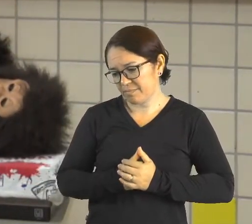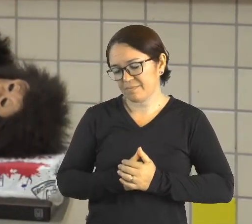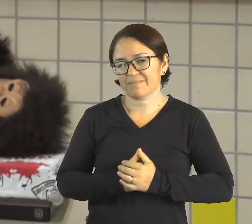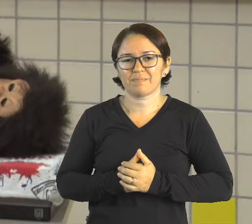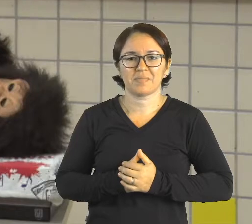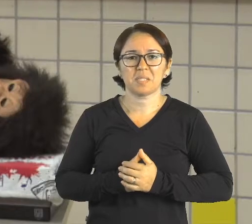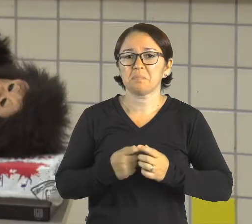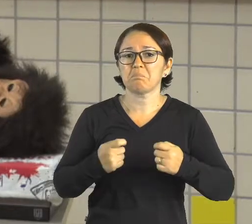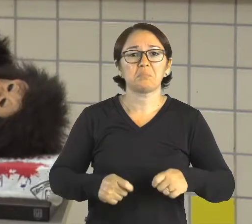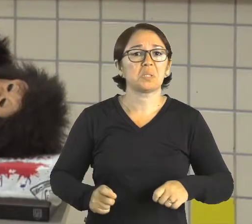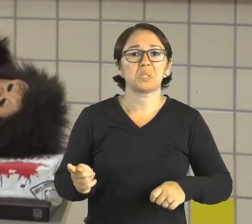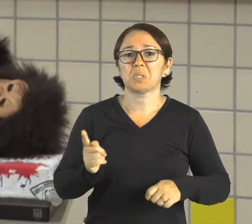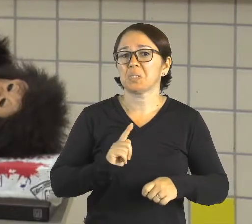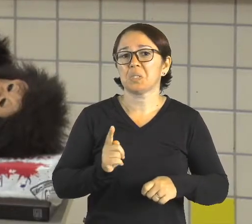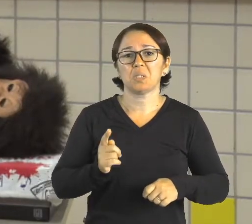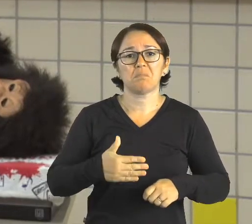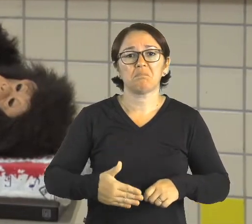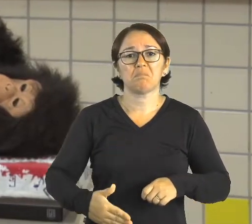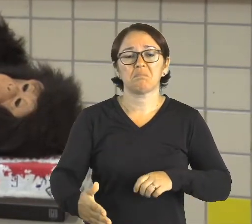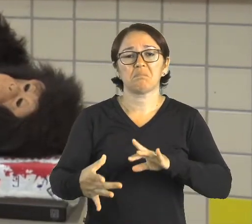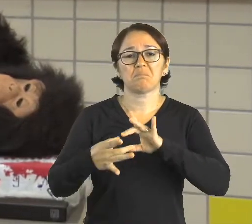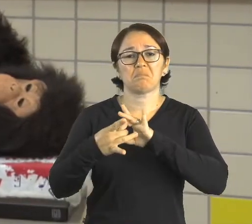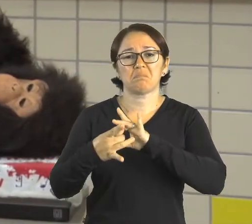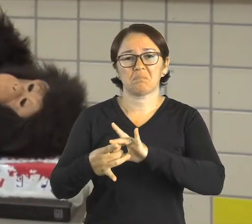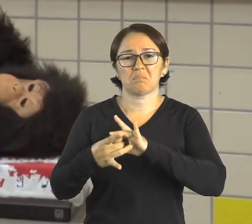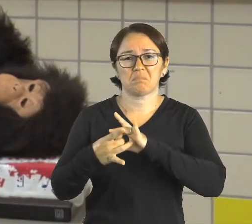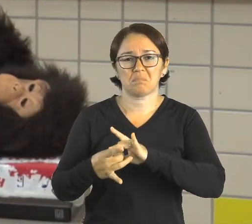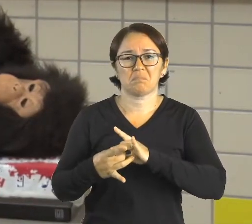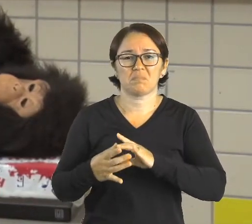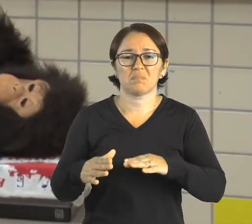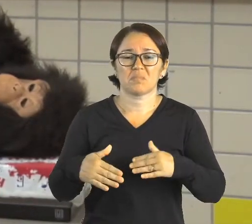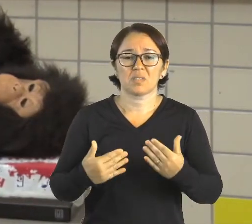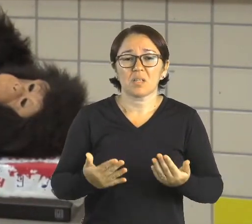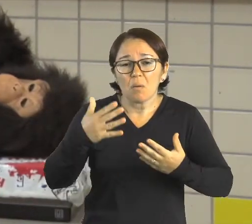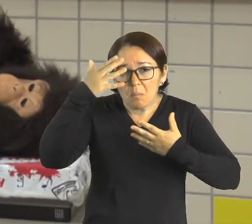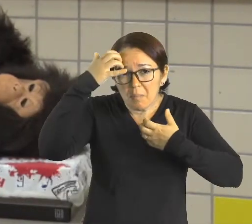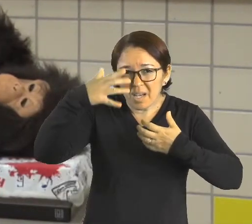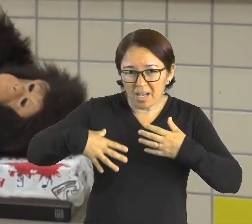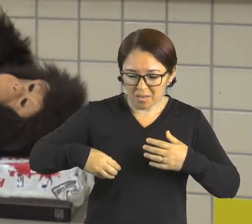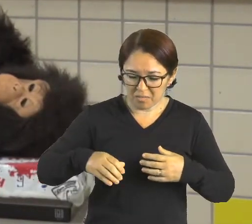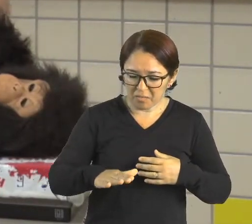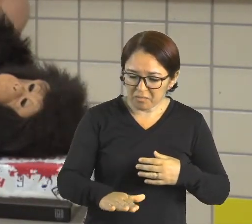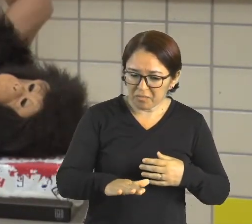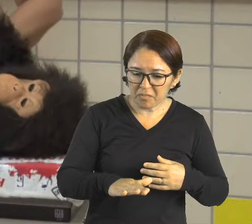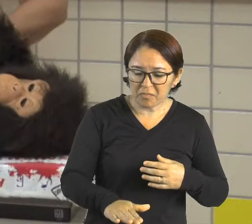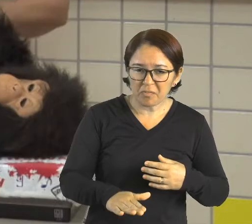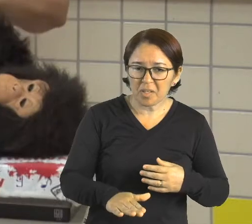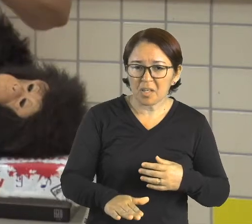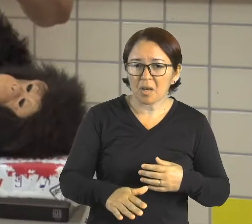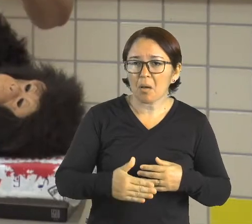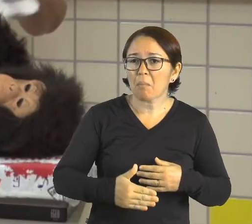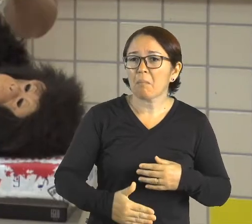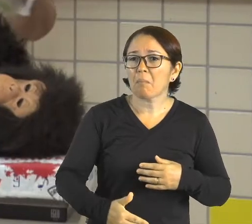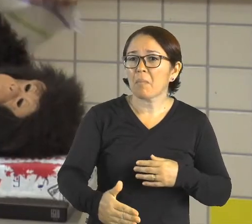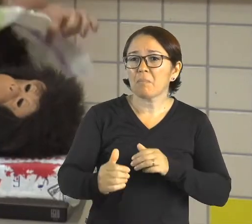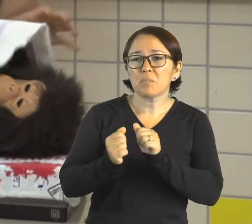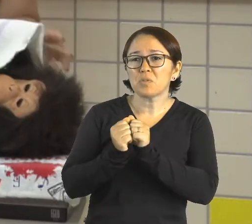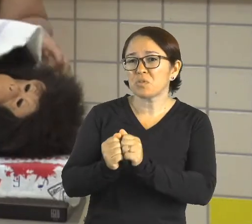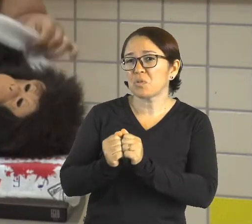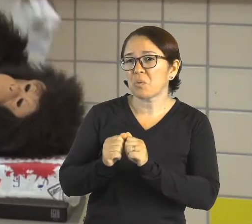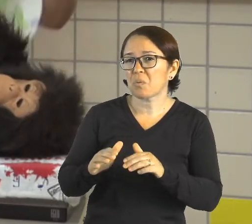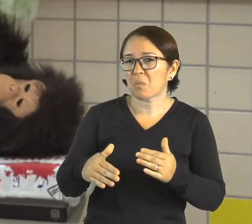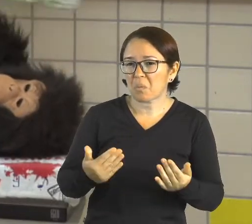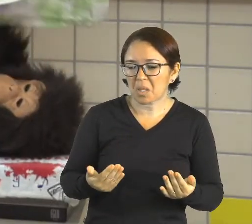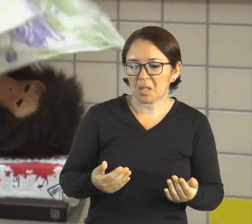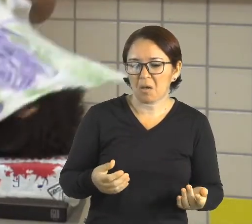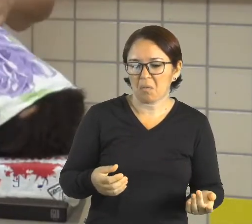macaquinho, daquele dia em diante, porque sabia que seu pai ia dar atenção para ele, nunca mais precisou